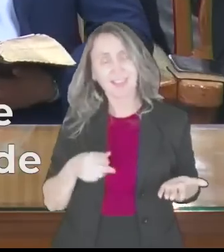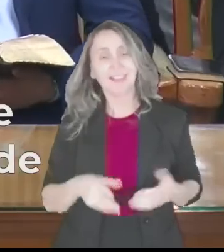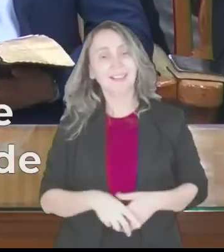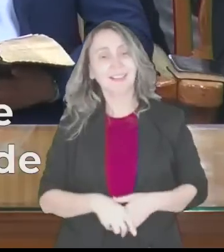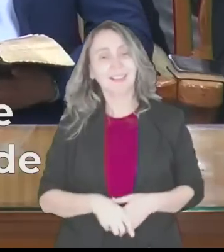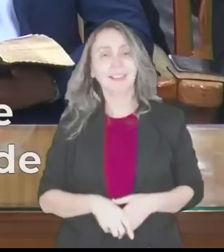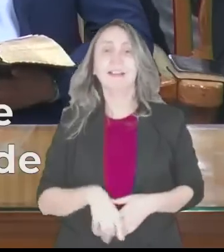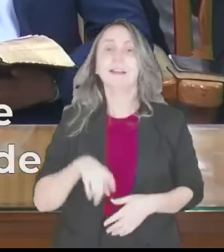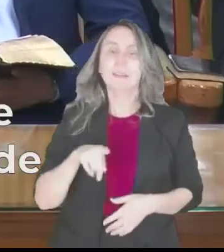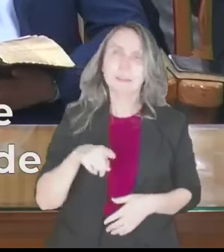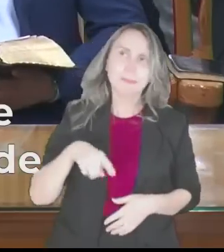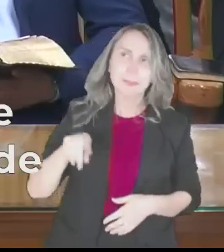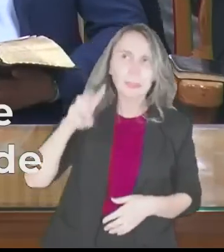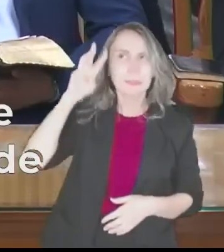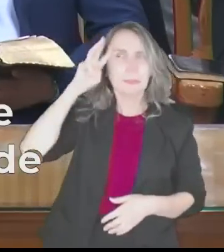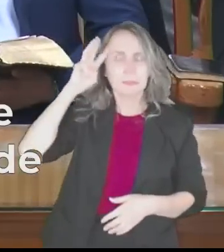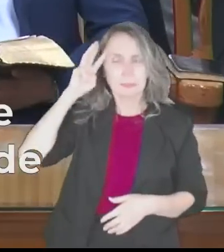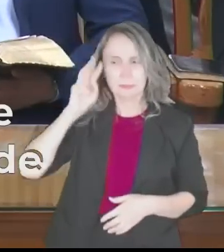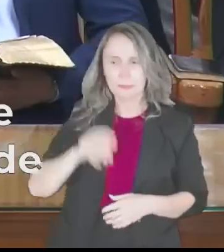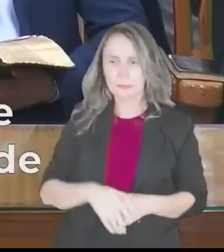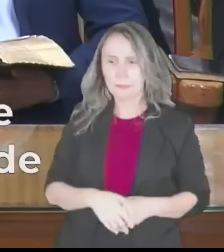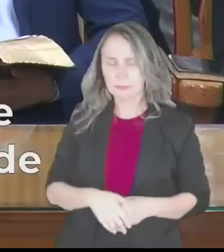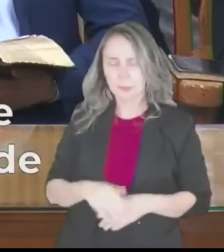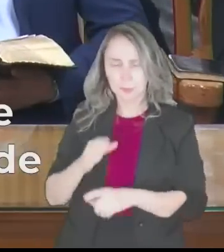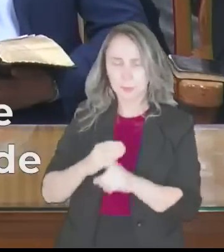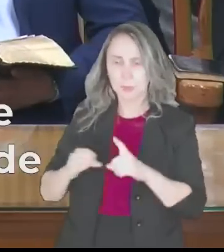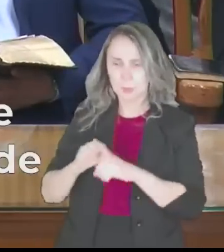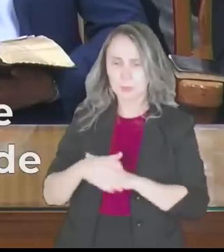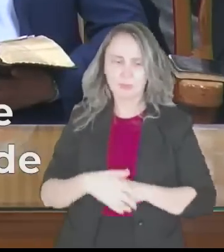Você vai terça-feira para o culto, mas é nada.